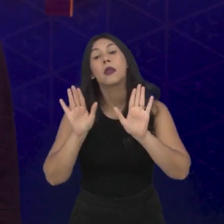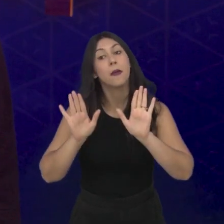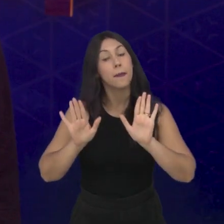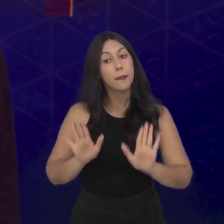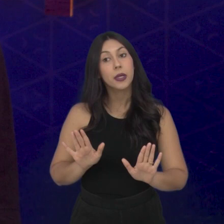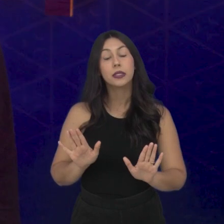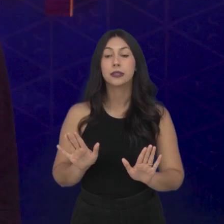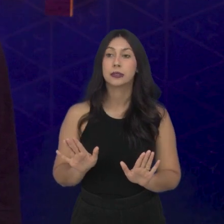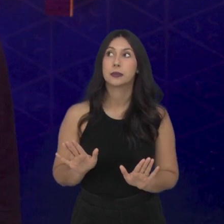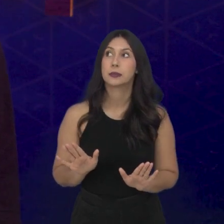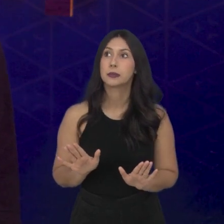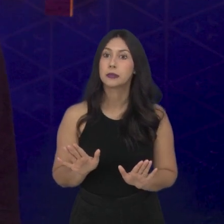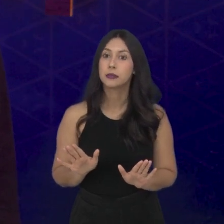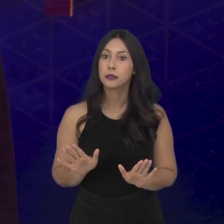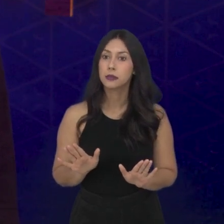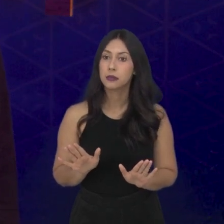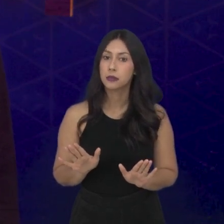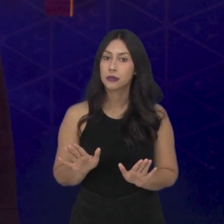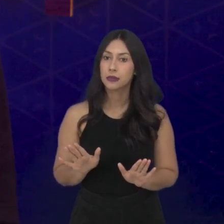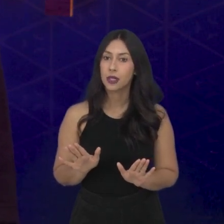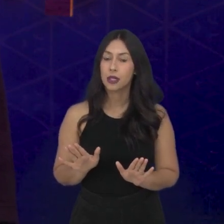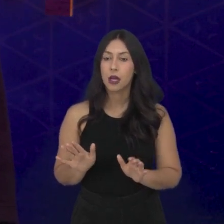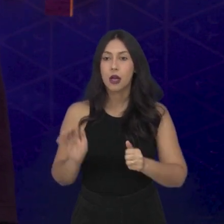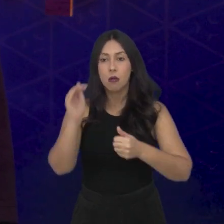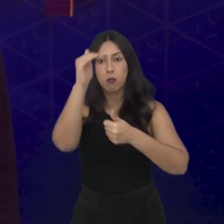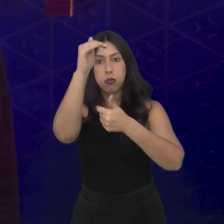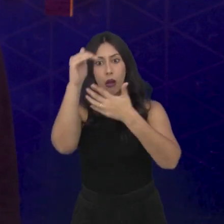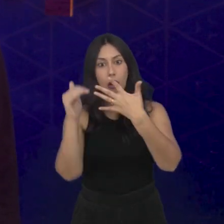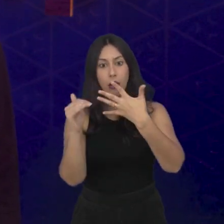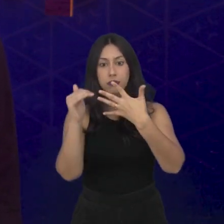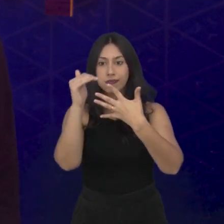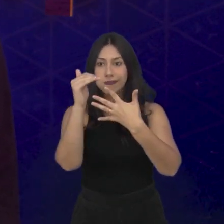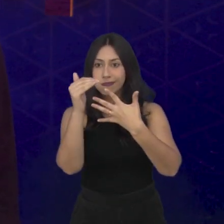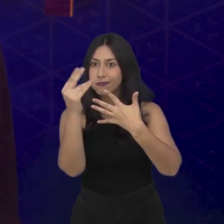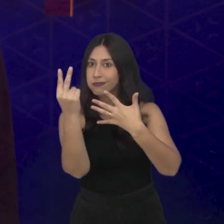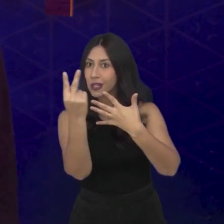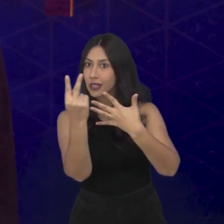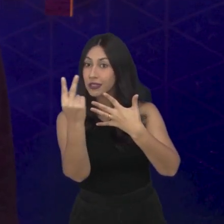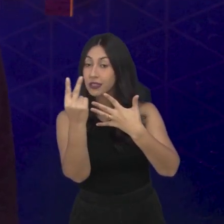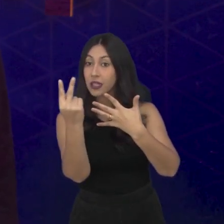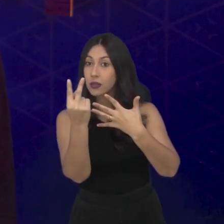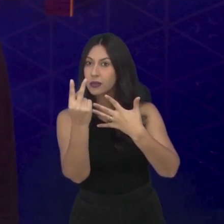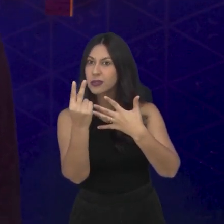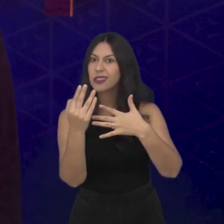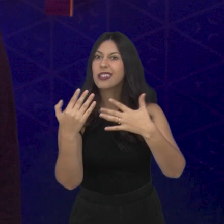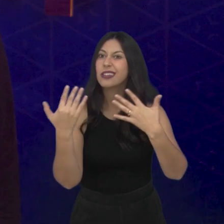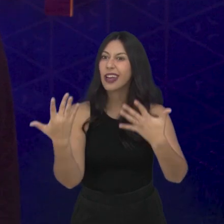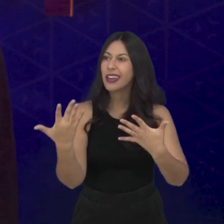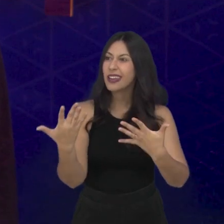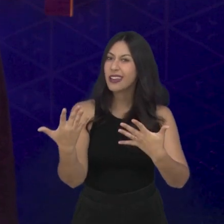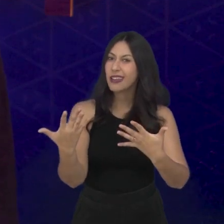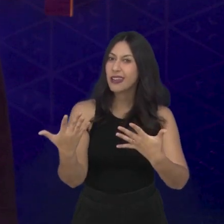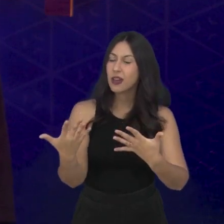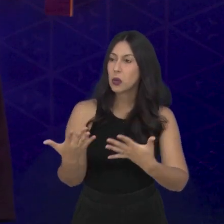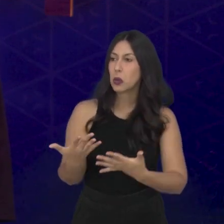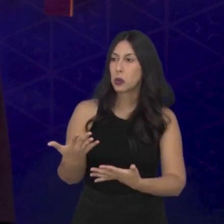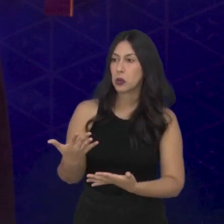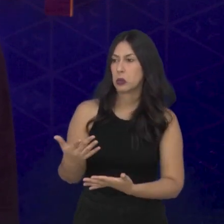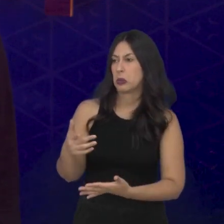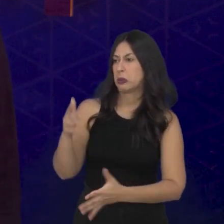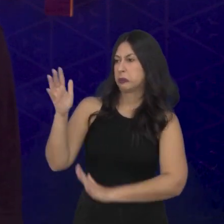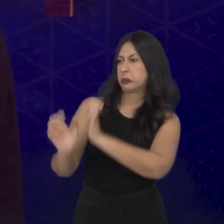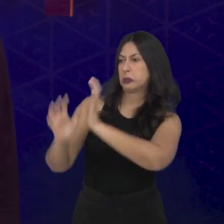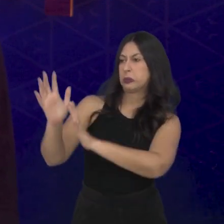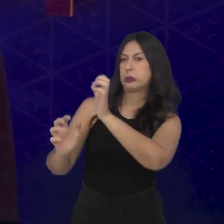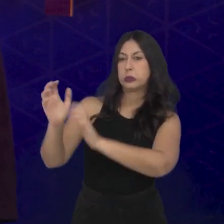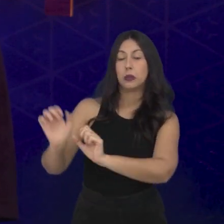Mas ele fica em segundo lugar lá numa competição e ele briga com o jurado. Aí o pai dele manda